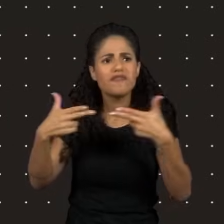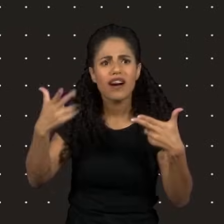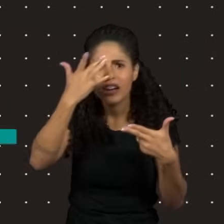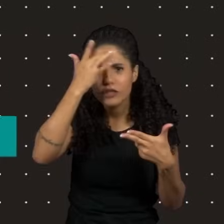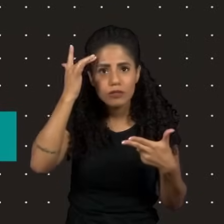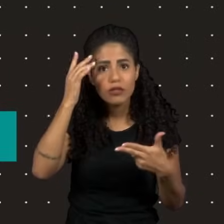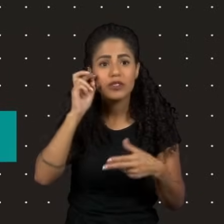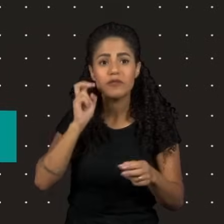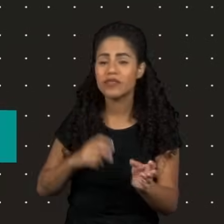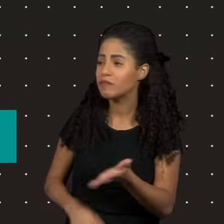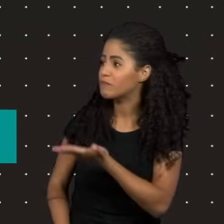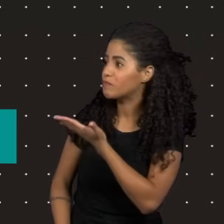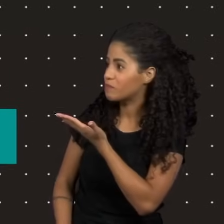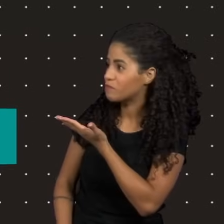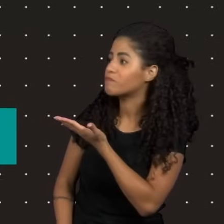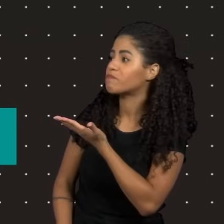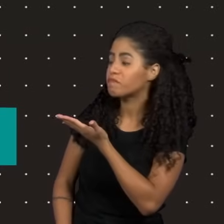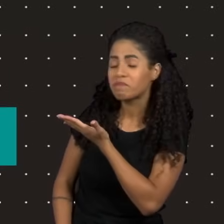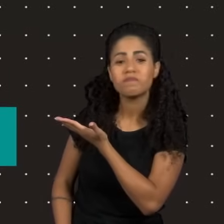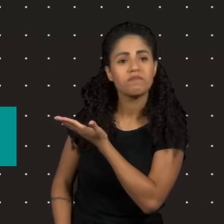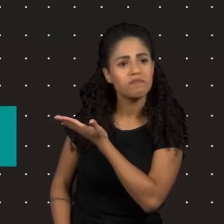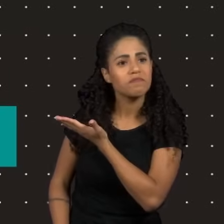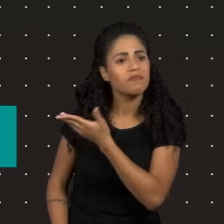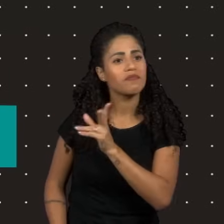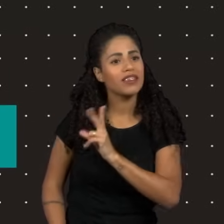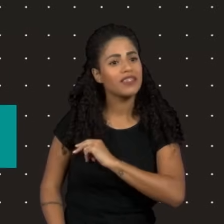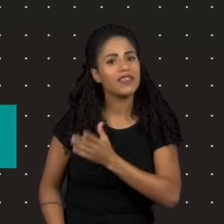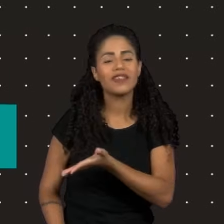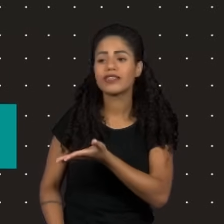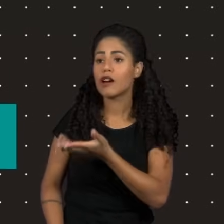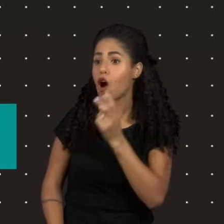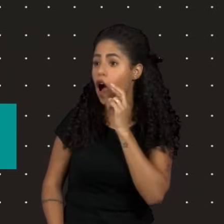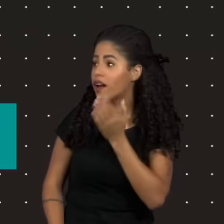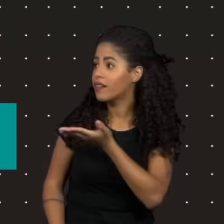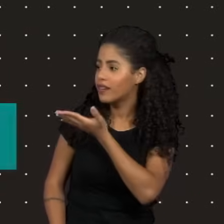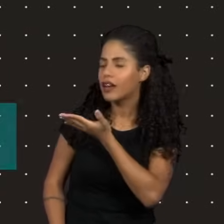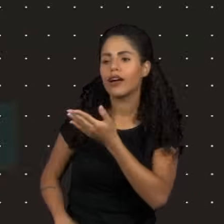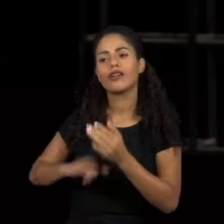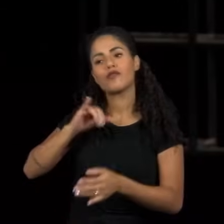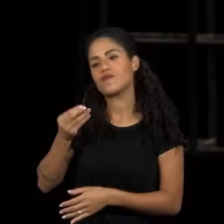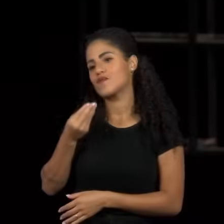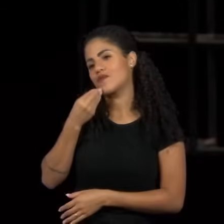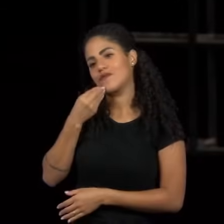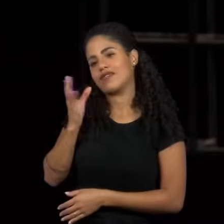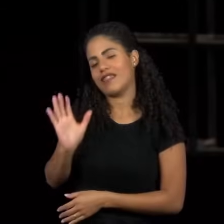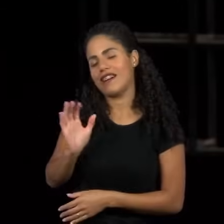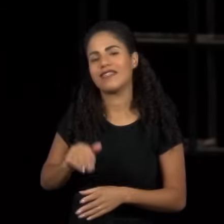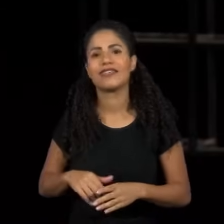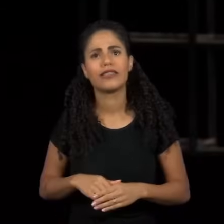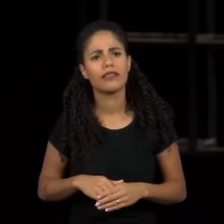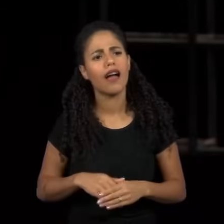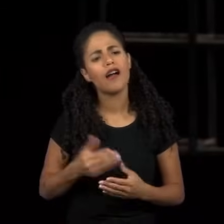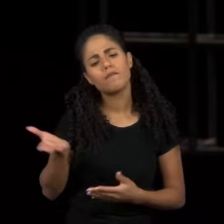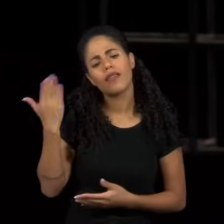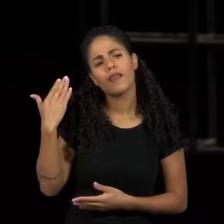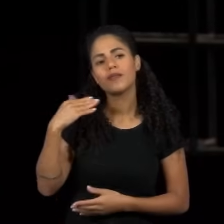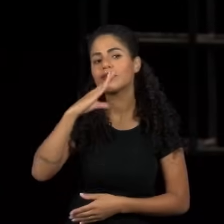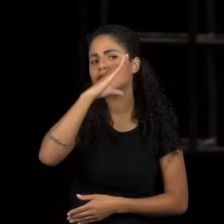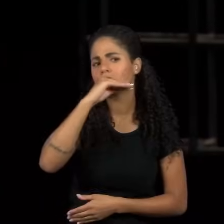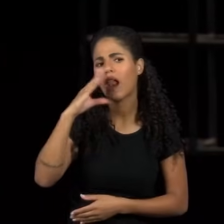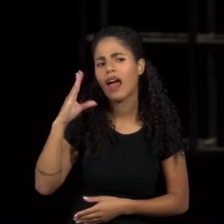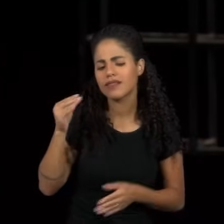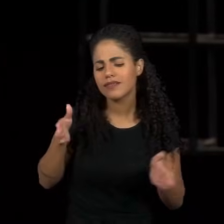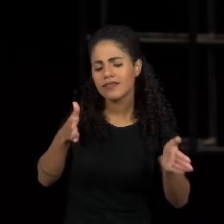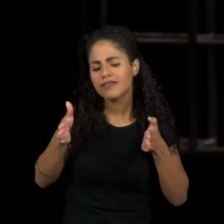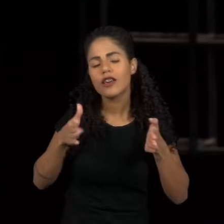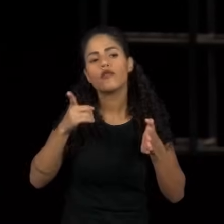na infância. Um privilégio. Um privilégio. Pois é. Agora, na adolescência, você pensou em